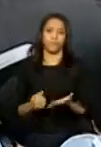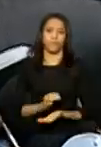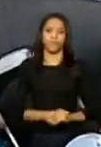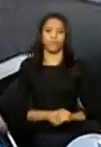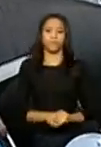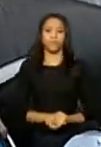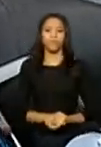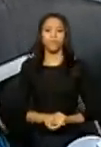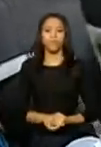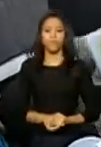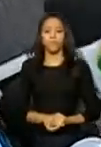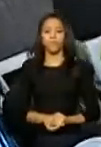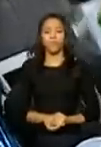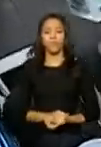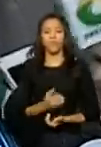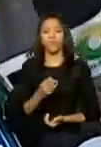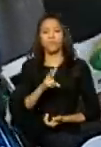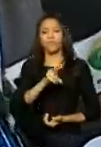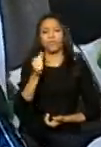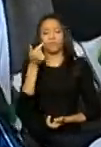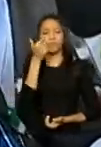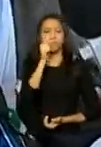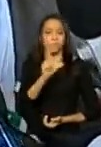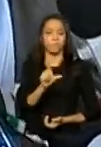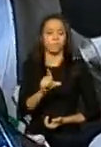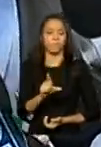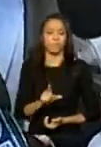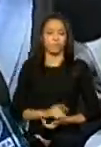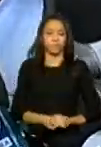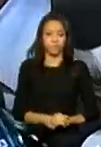Jesus conseguiu escapar da controvérsia.